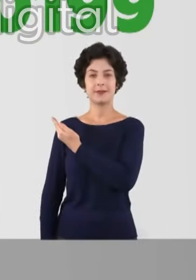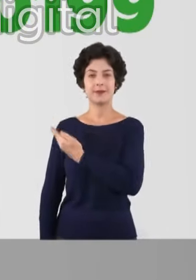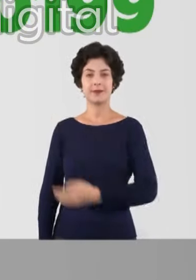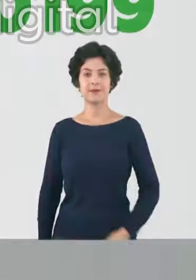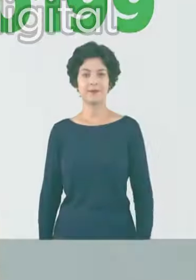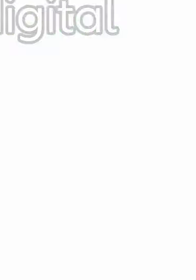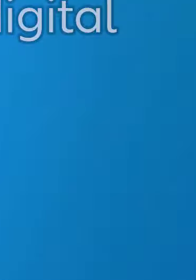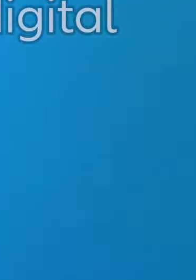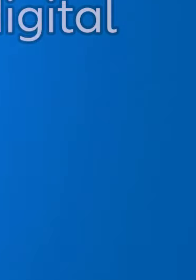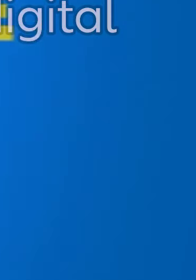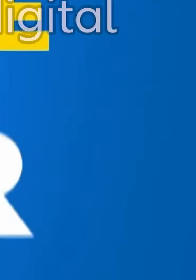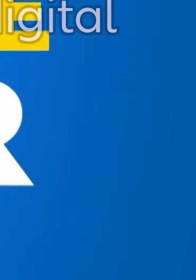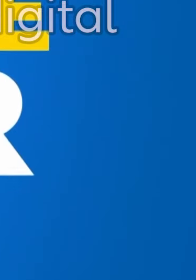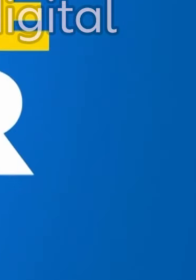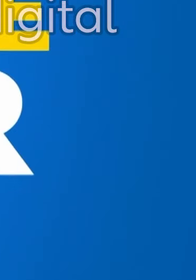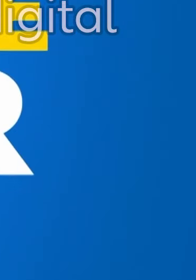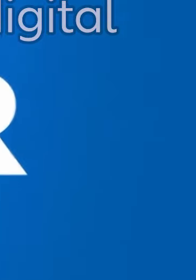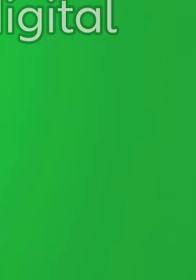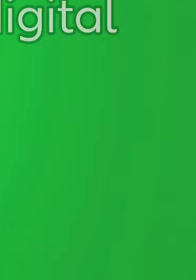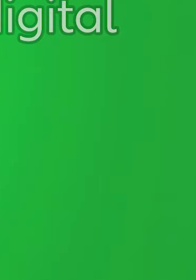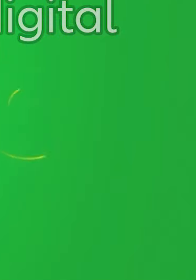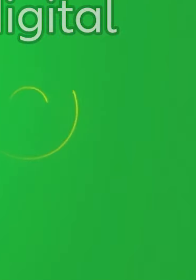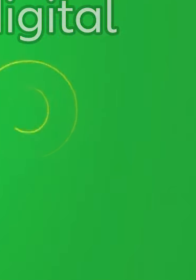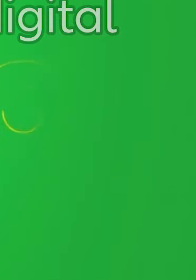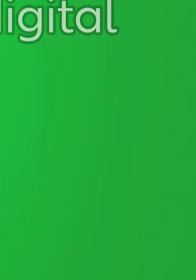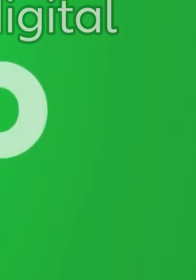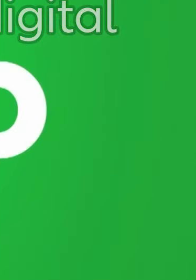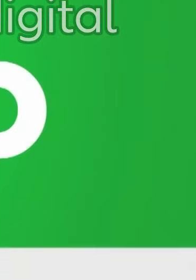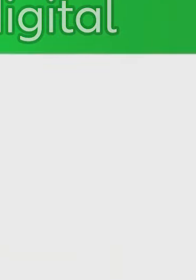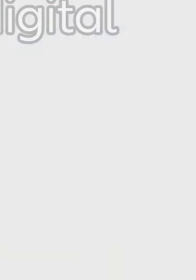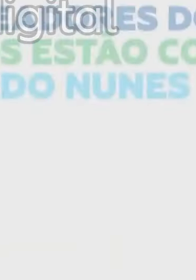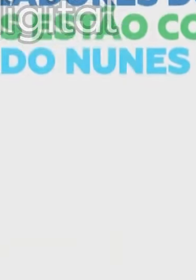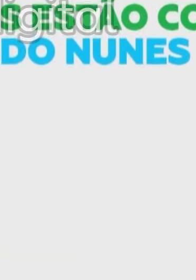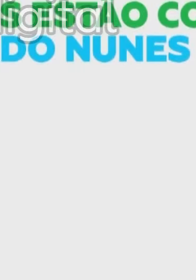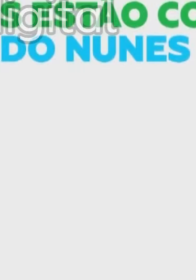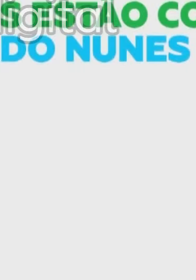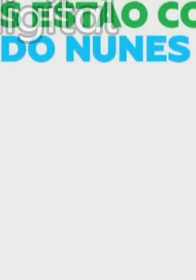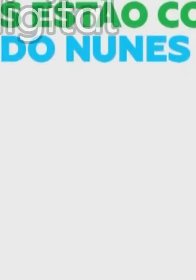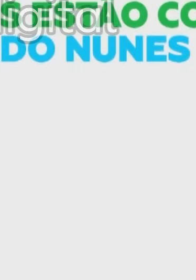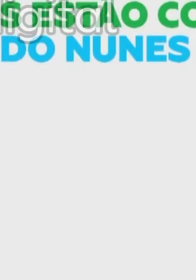Paula, vinte e nove e nove. Isso não pode parar. Isso é caminho seguro.